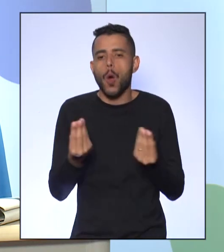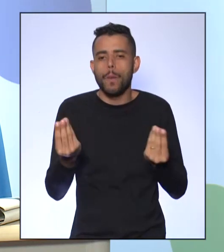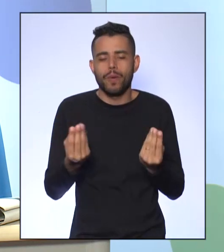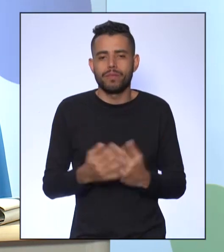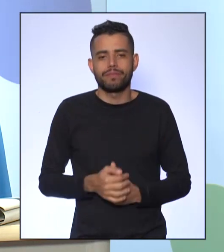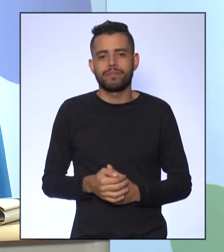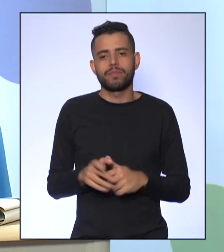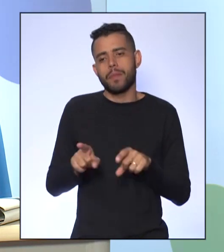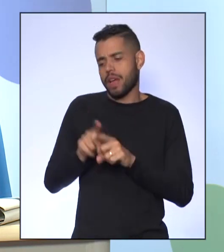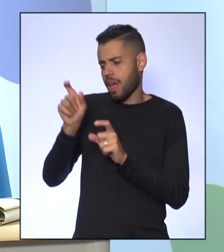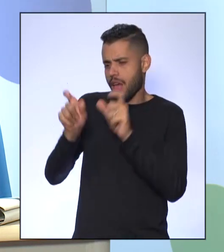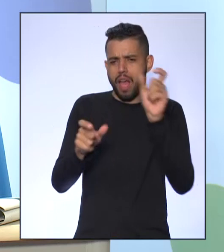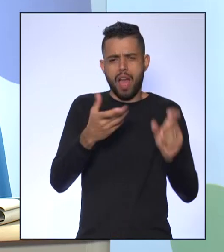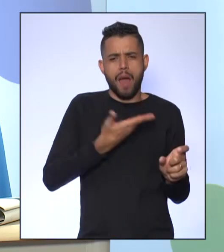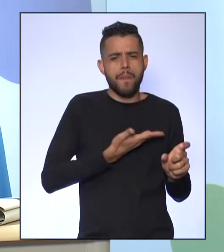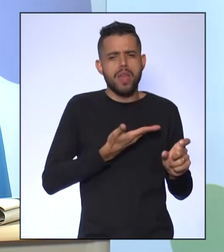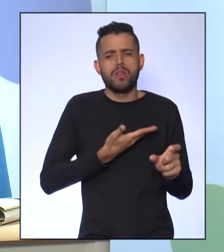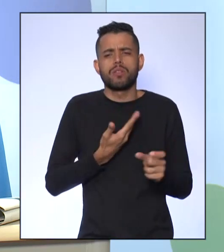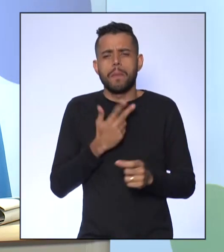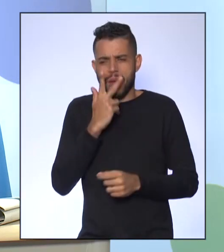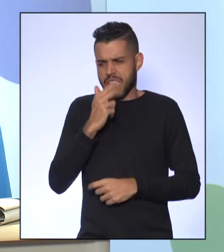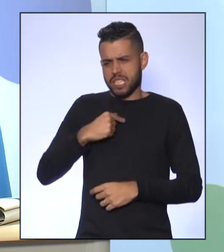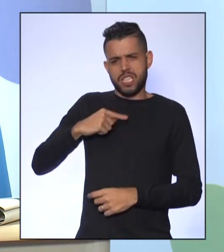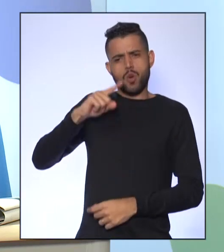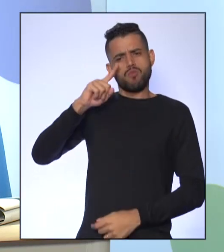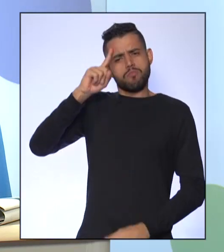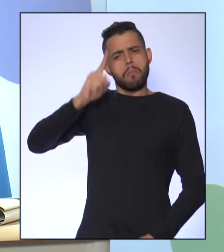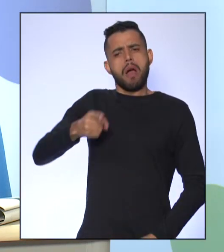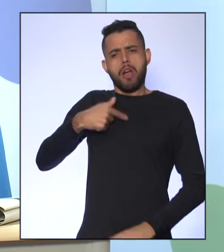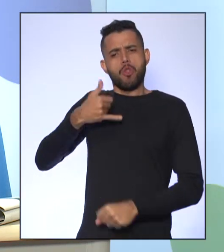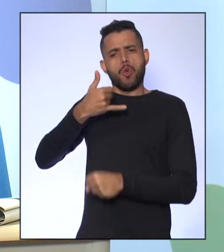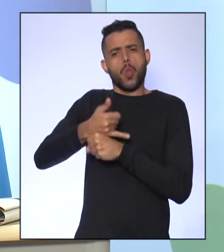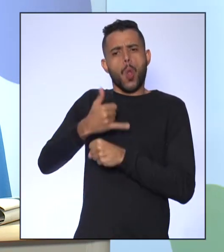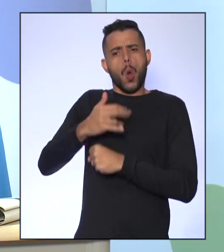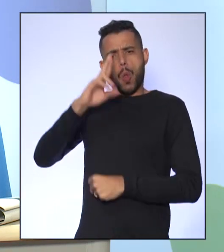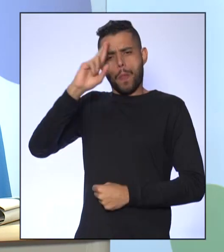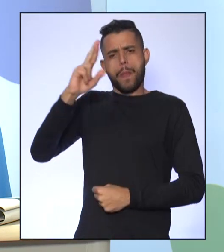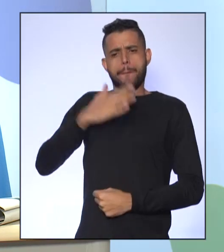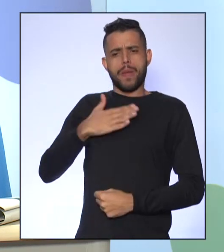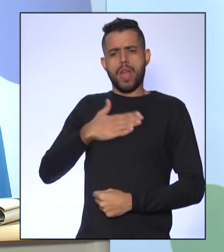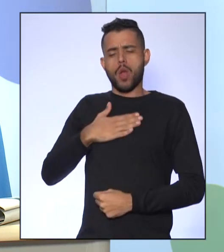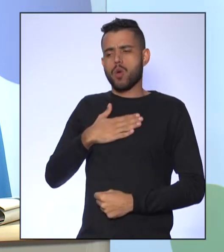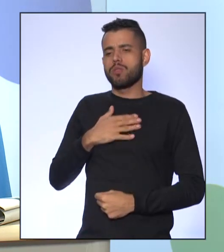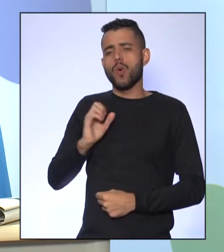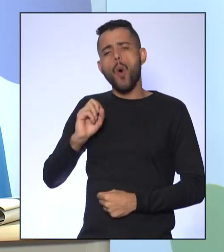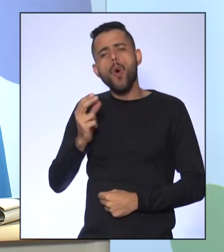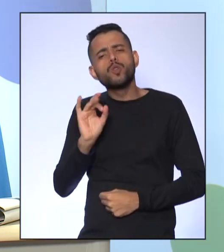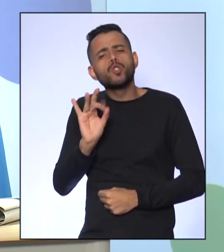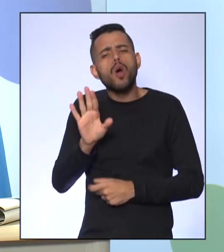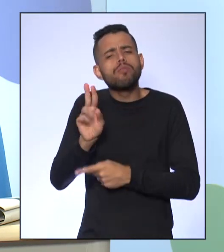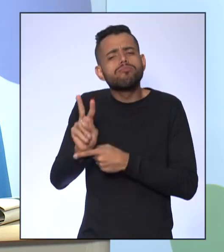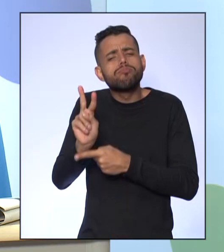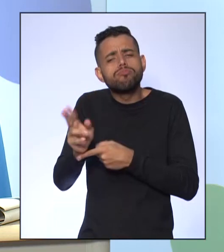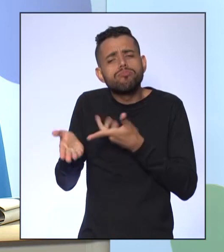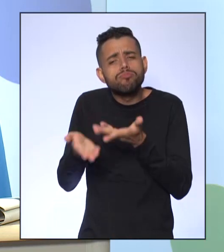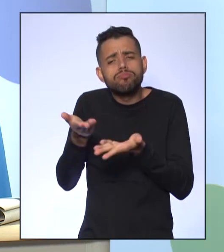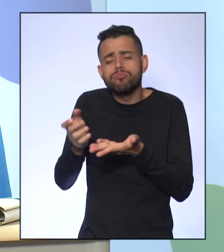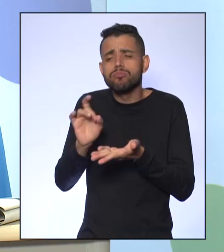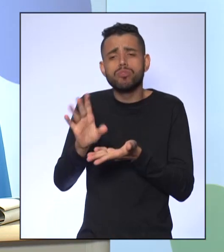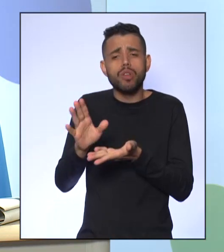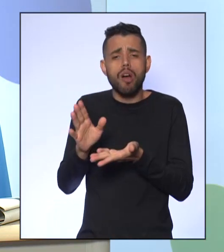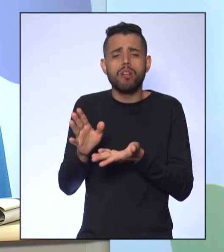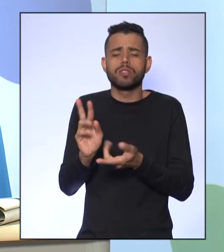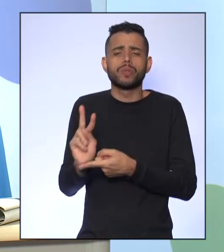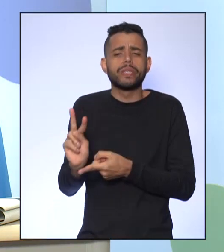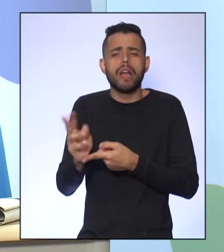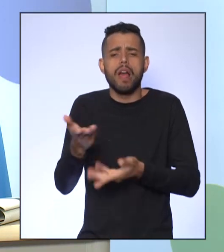vocês lidam com a amizade? Eu me sinto dono do meu amigo, né? Ou eu me importo com ele, quero acompanhá-lo e saber mais sobre